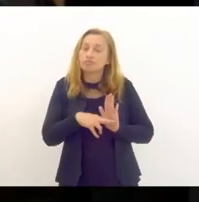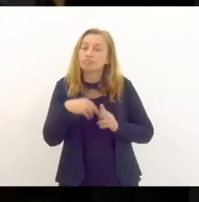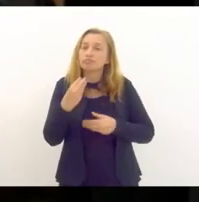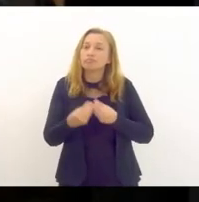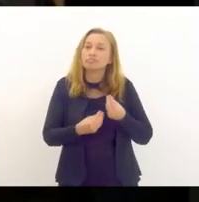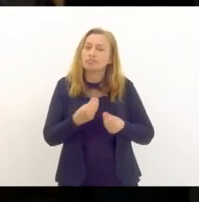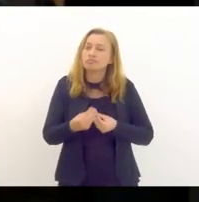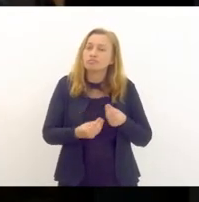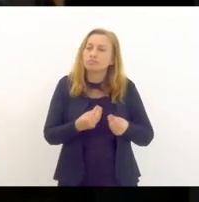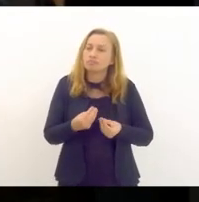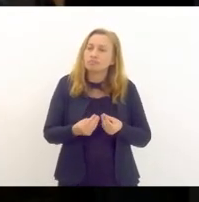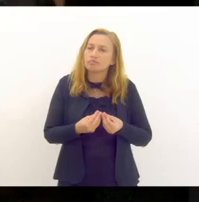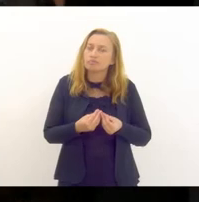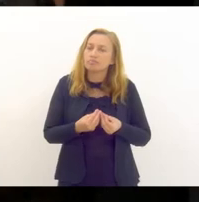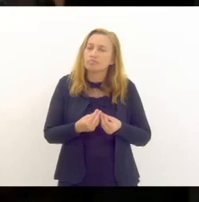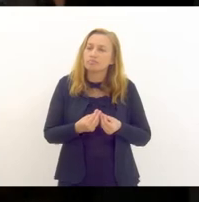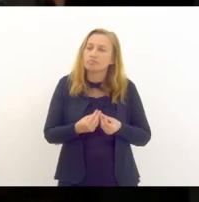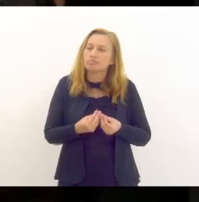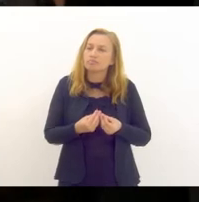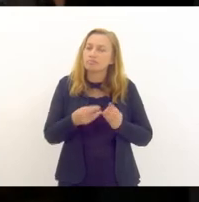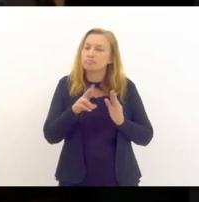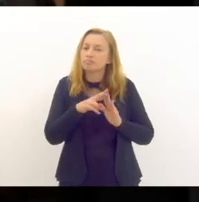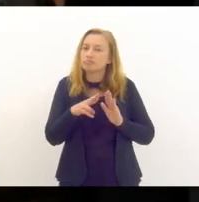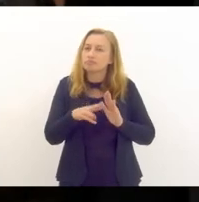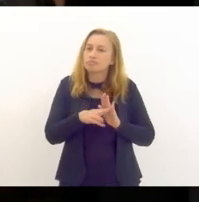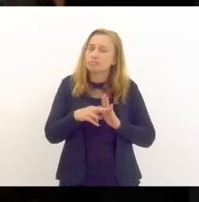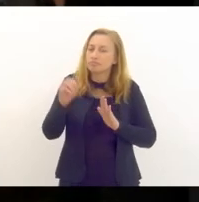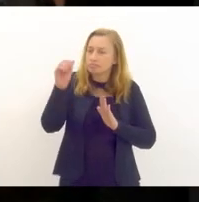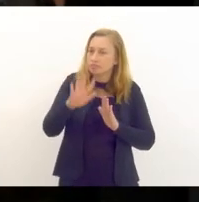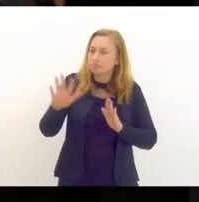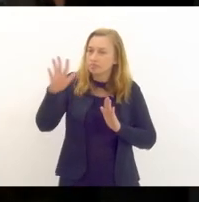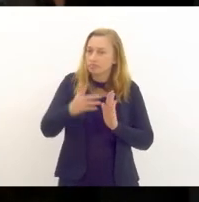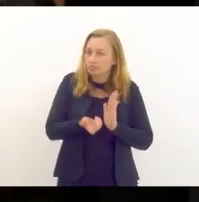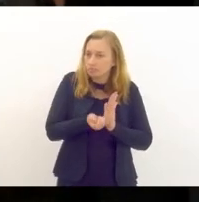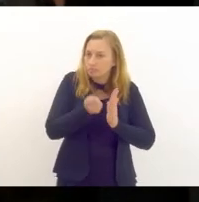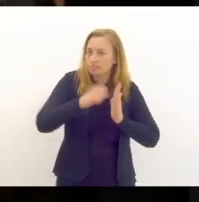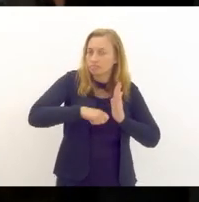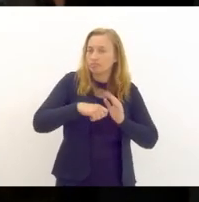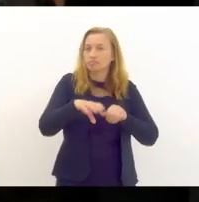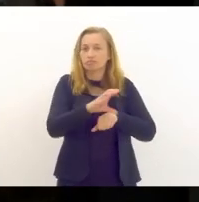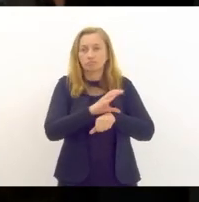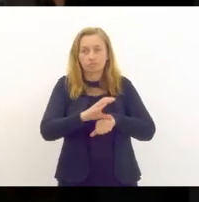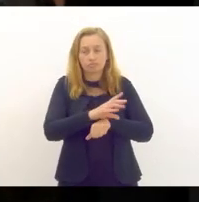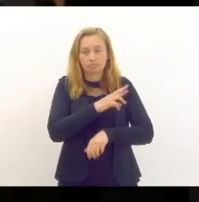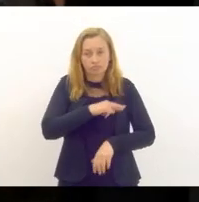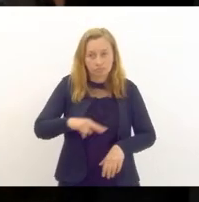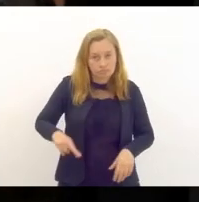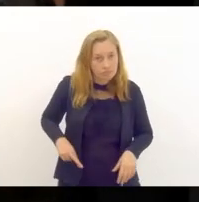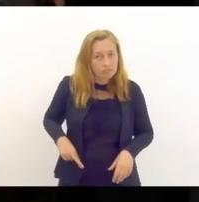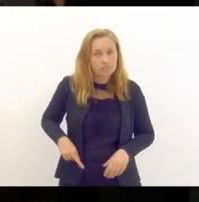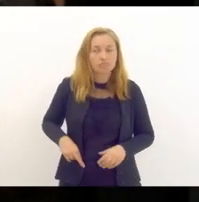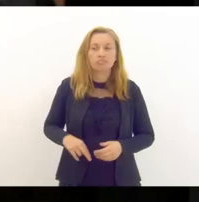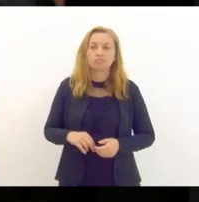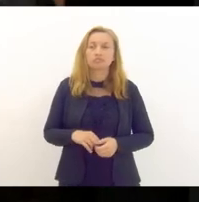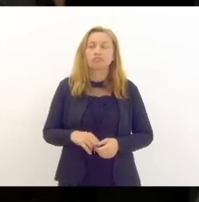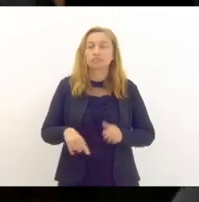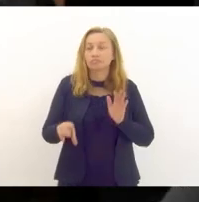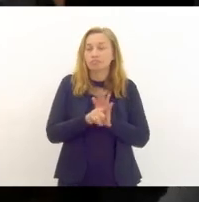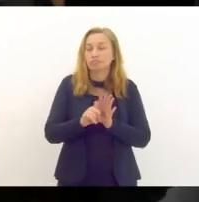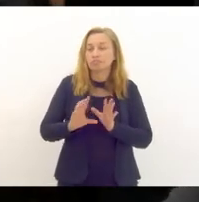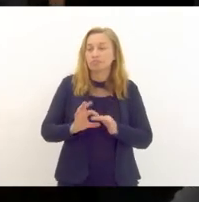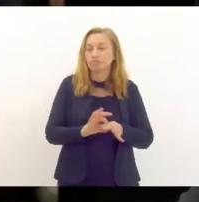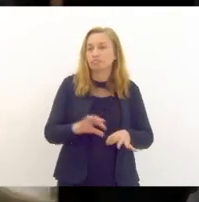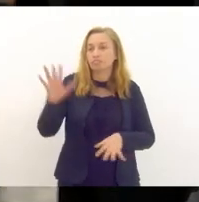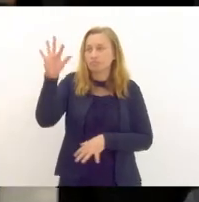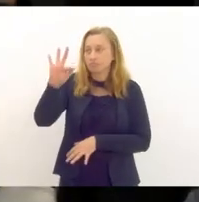estipula as normas gerais tributárias foi a Constituição da República que definiu que lei complementar